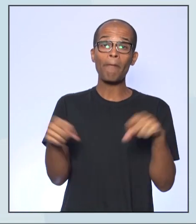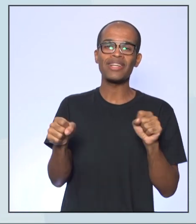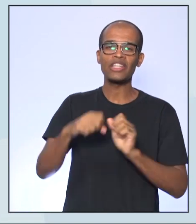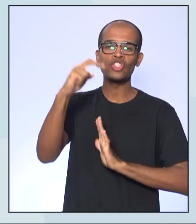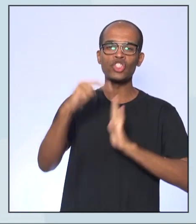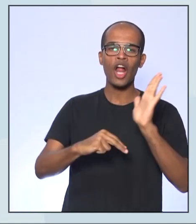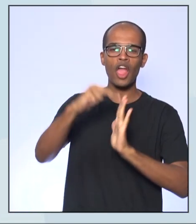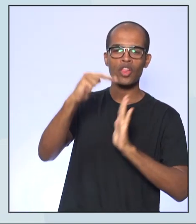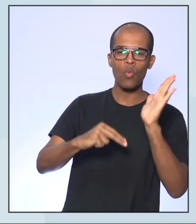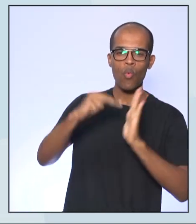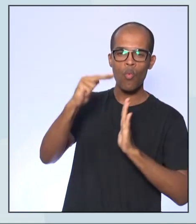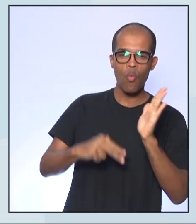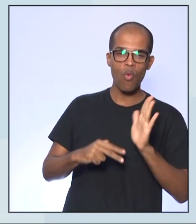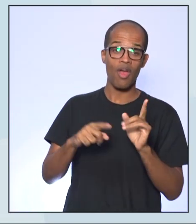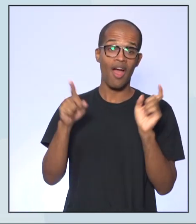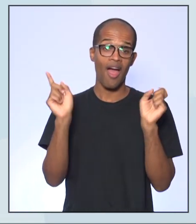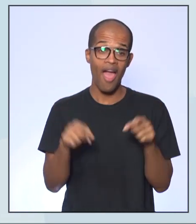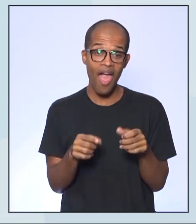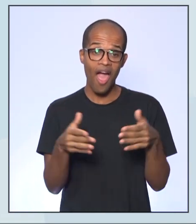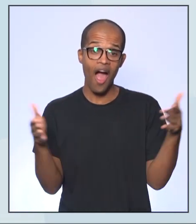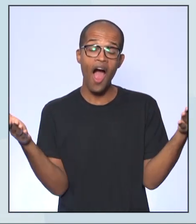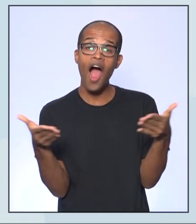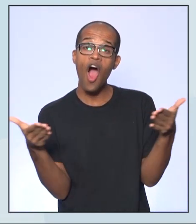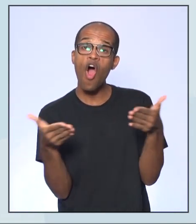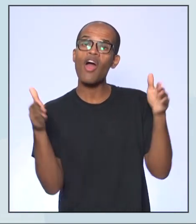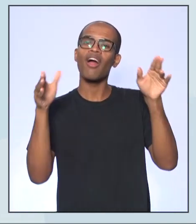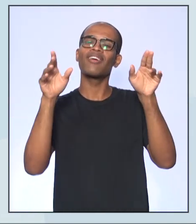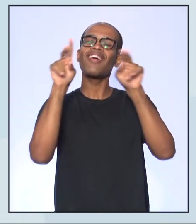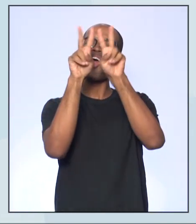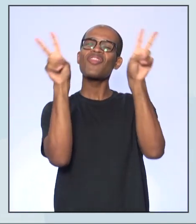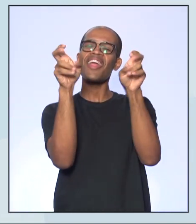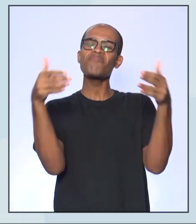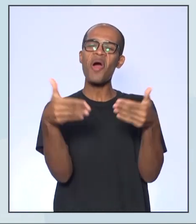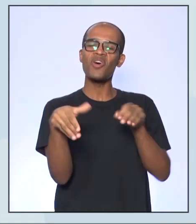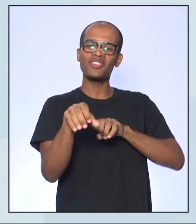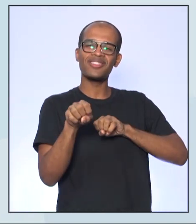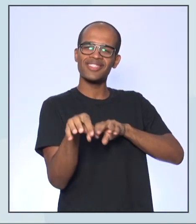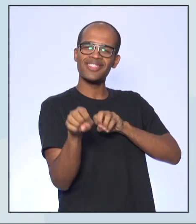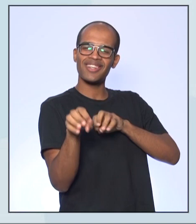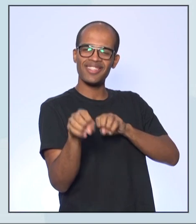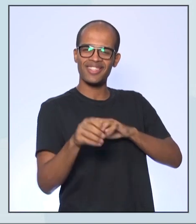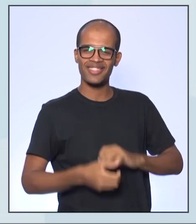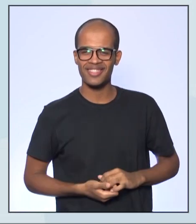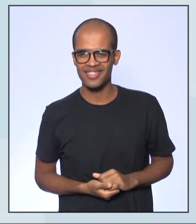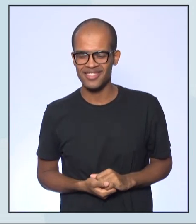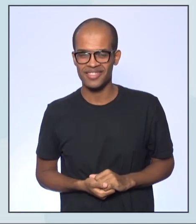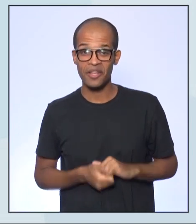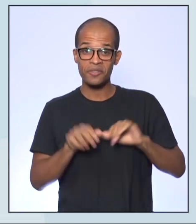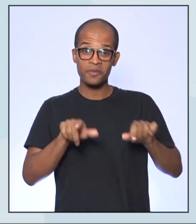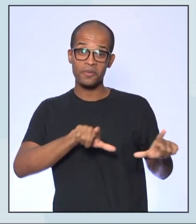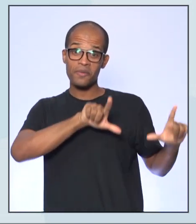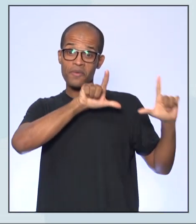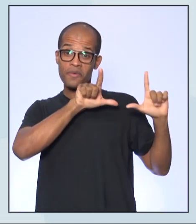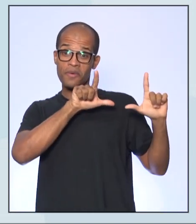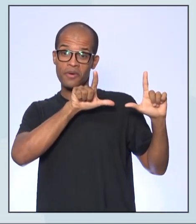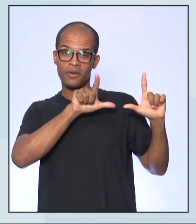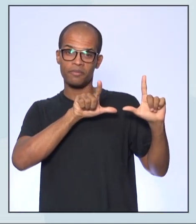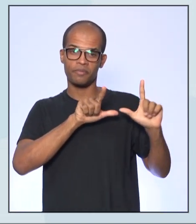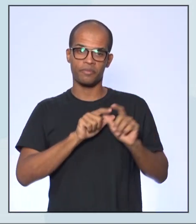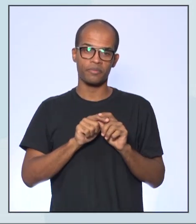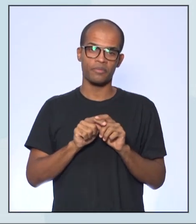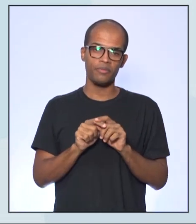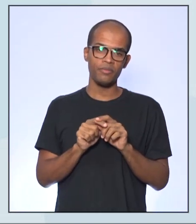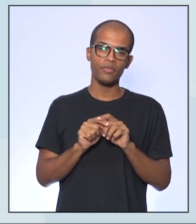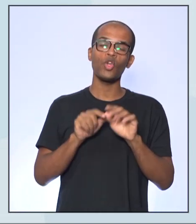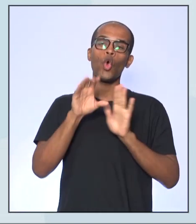leitura. Esta é o tema da nossa aula de hoje. Enquanto está na tela as habilidades do currículo paulista